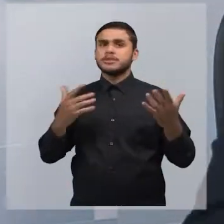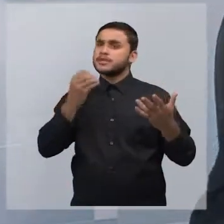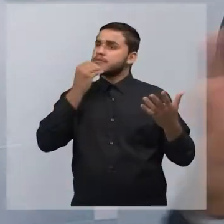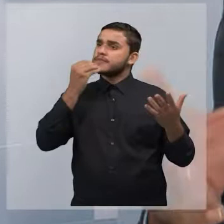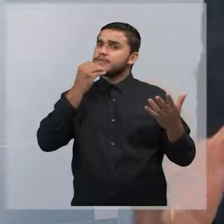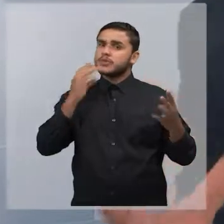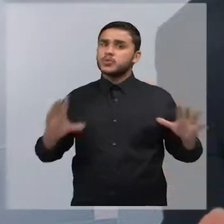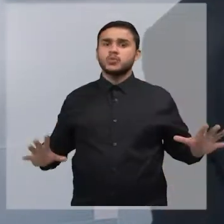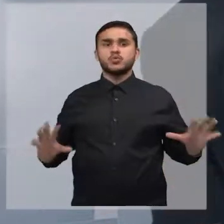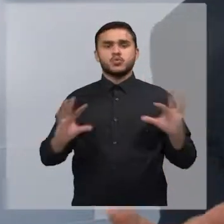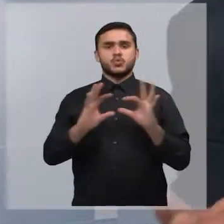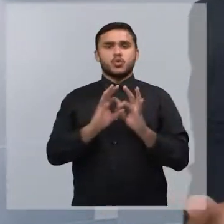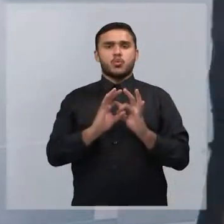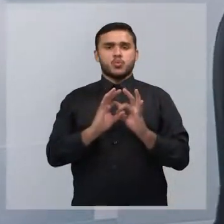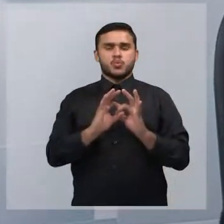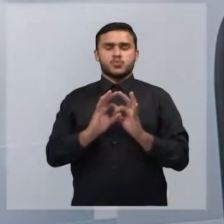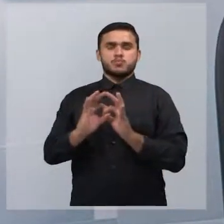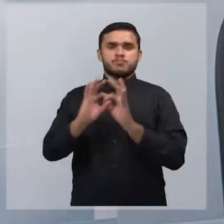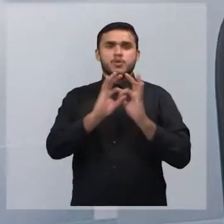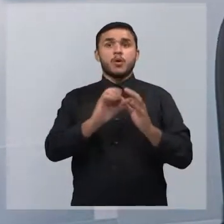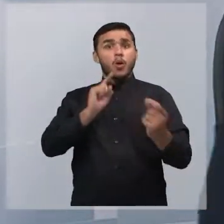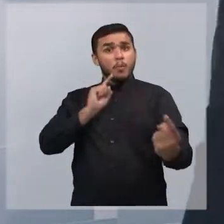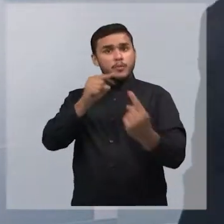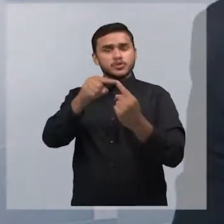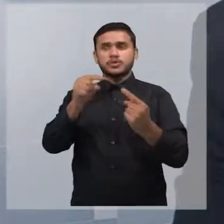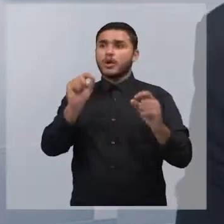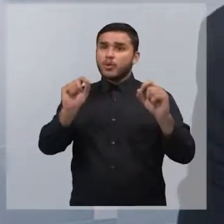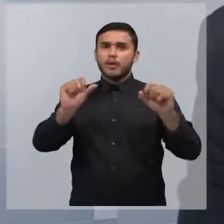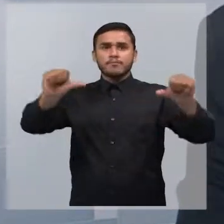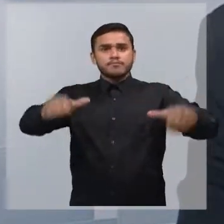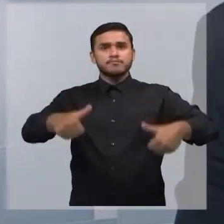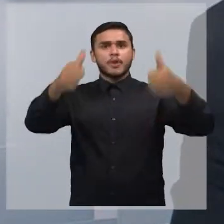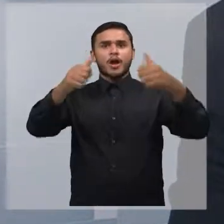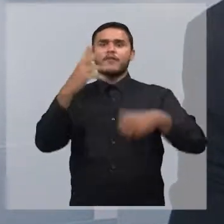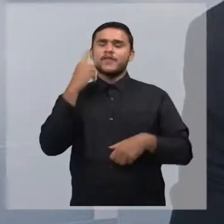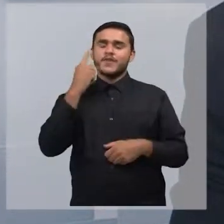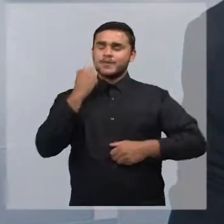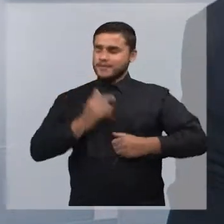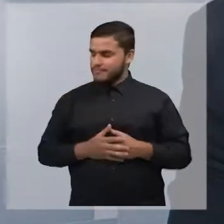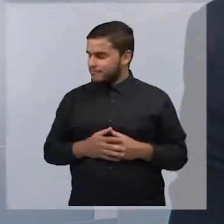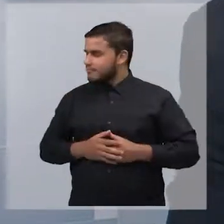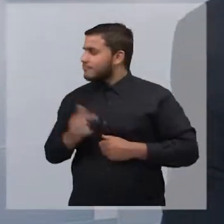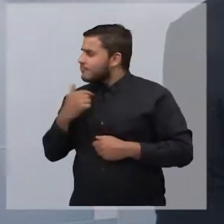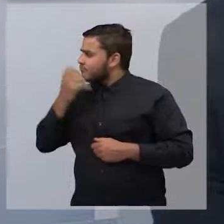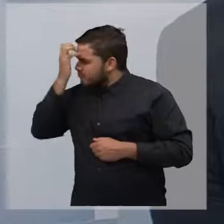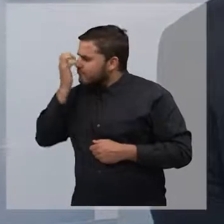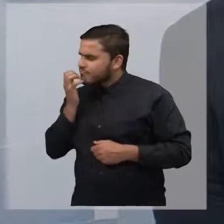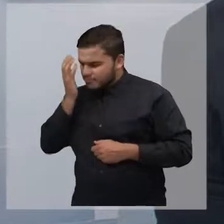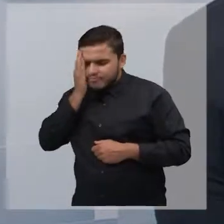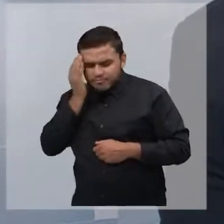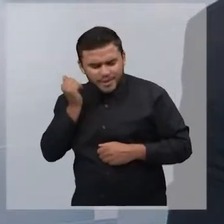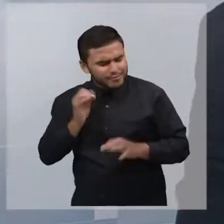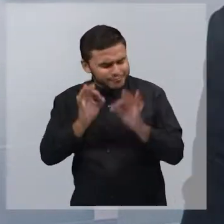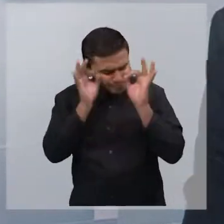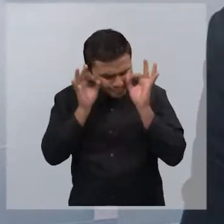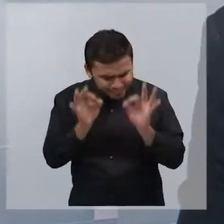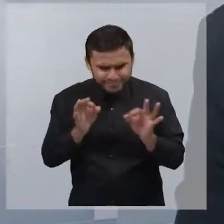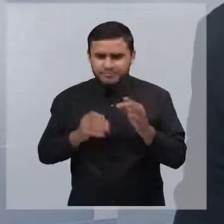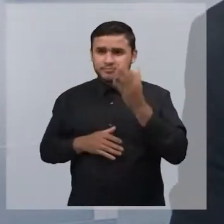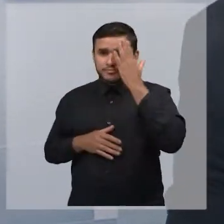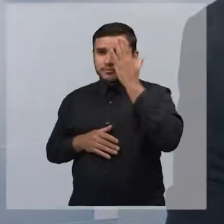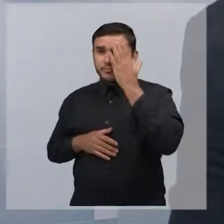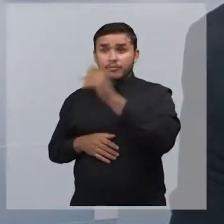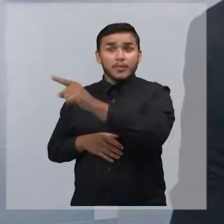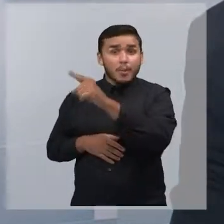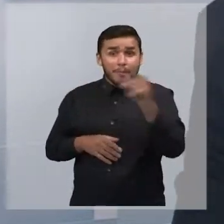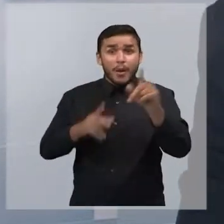opiniões, mãos que precisam se somar aos desafios de Fortaleza. E que eu não tenho dúvida que